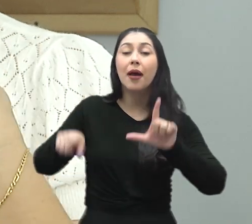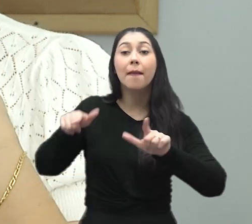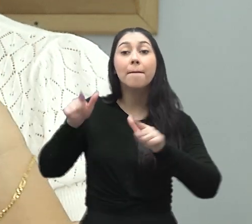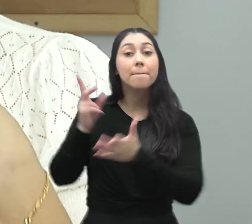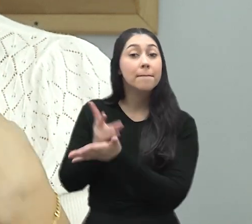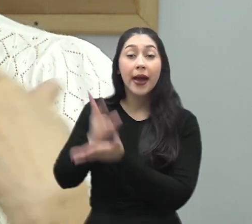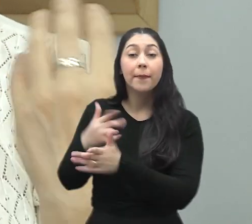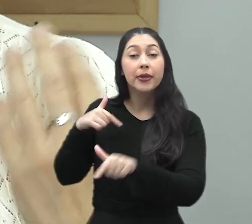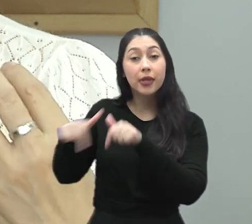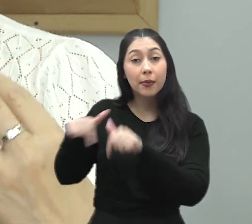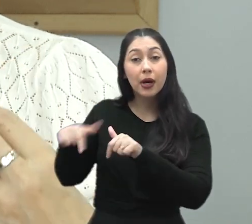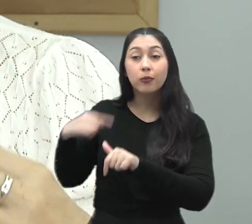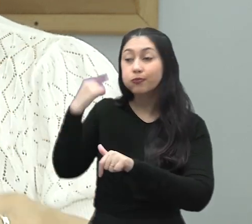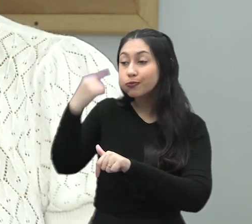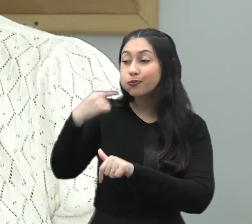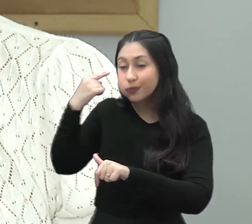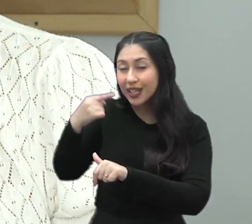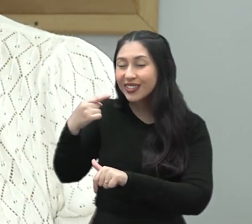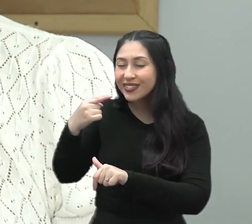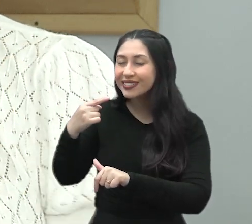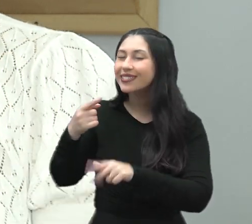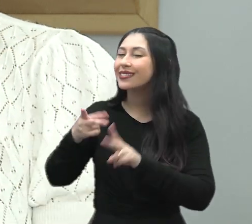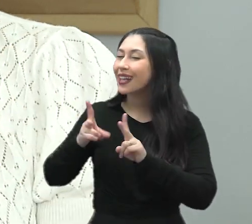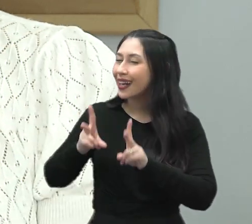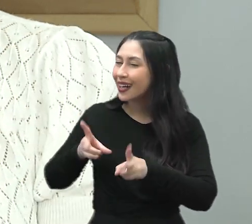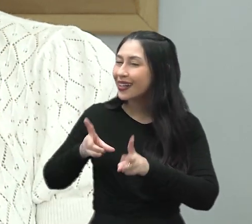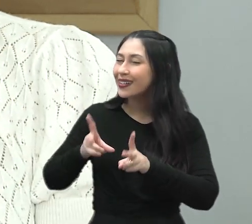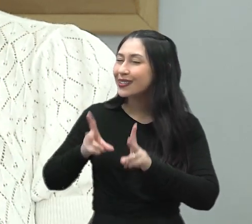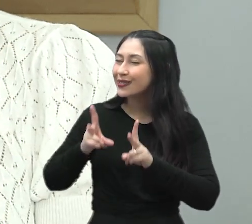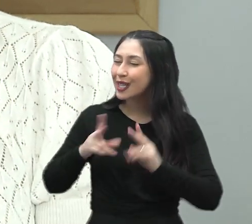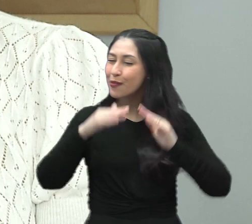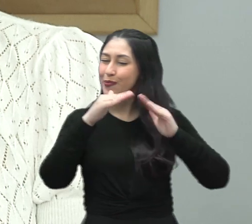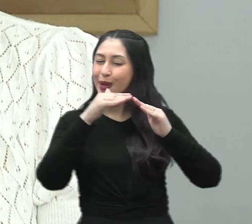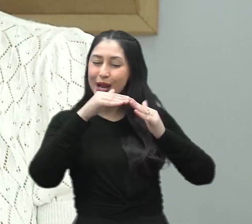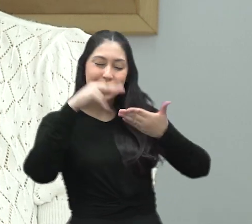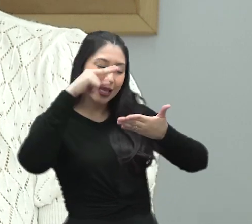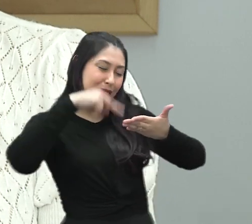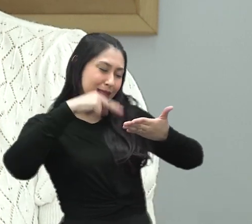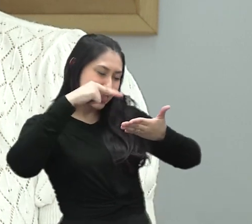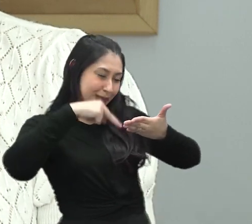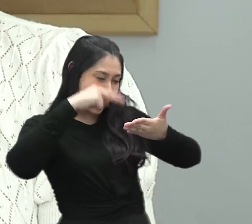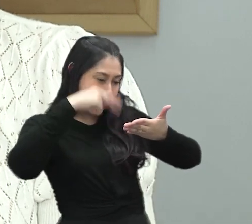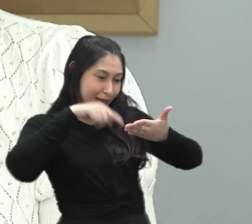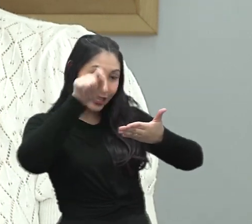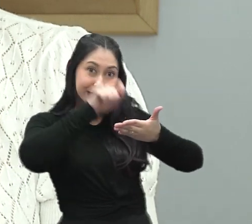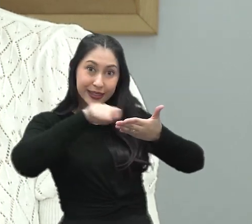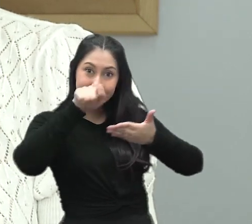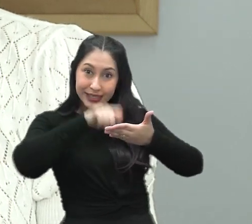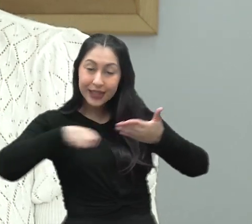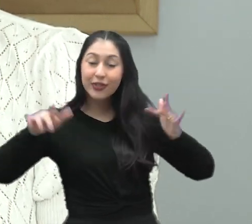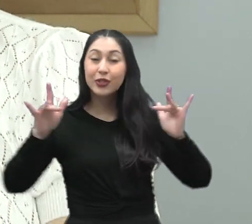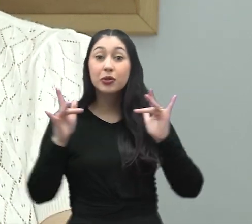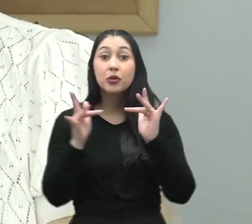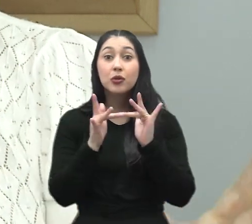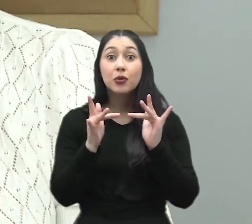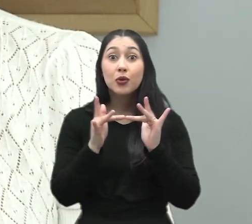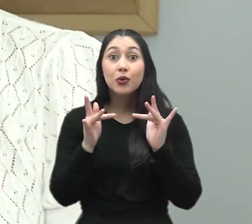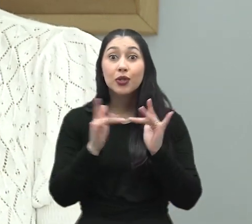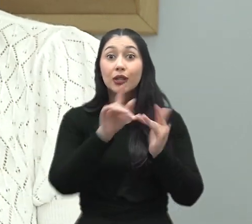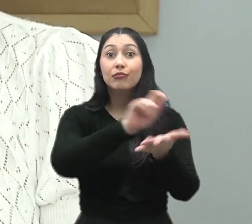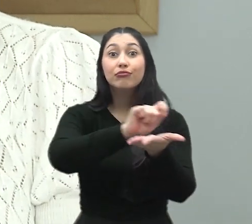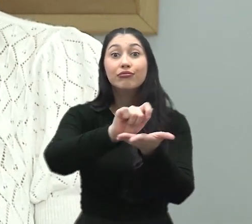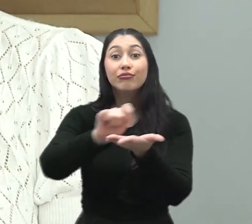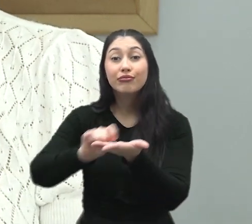Mesmo trabalhando como advogado, assim, mas estava sempre em casa lendo, escrevendo, mantendo contato com